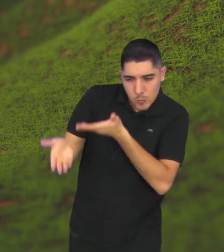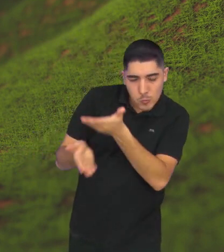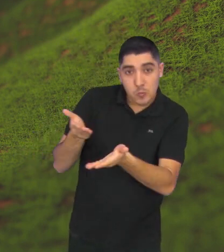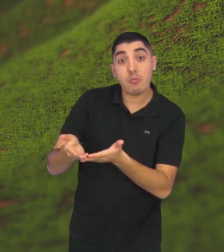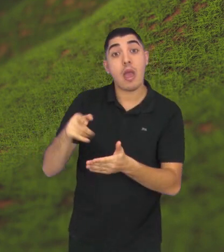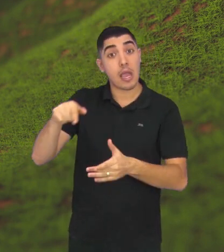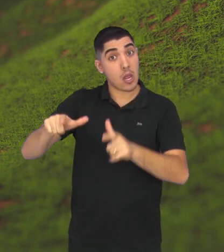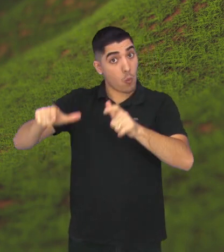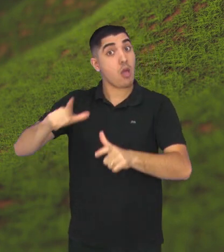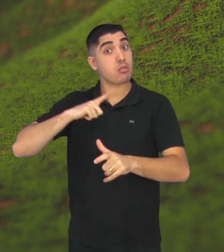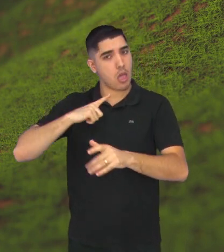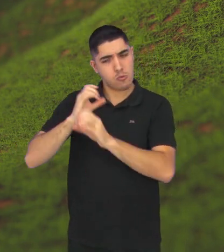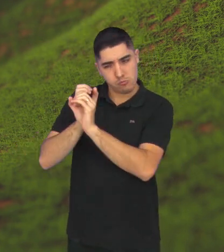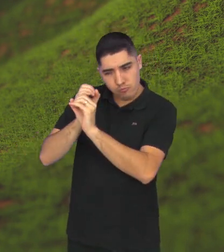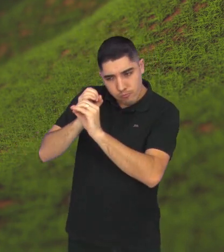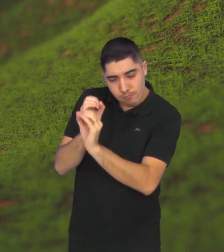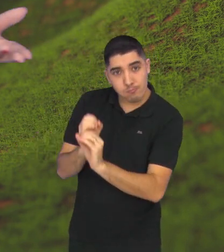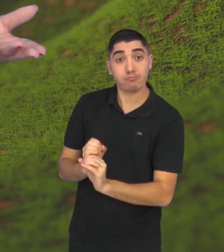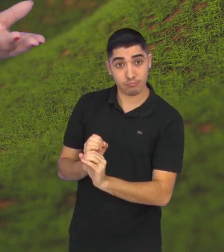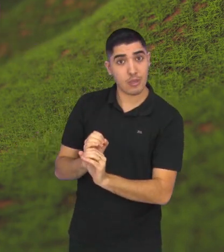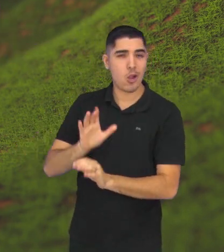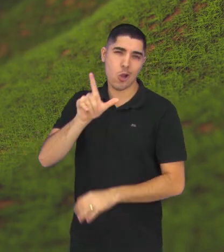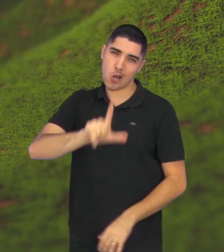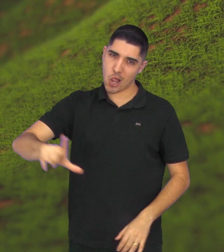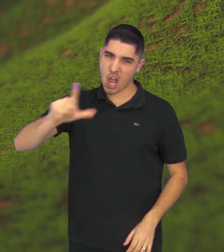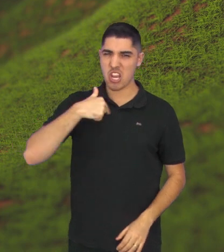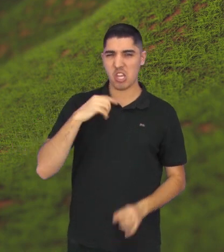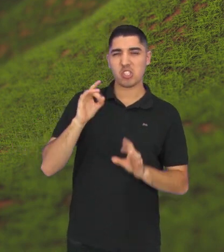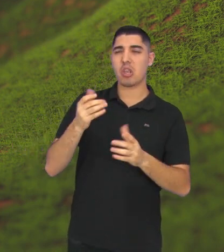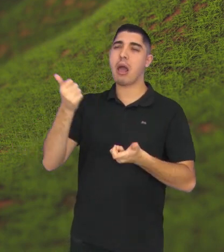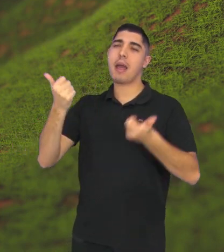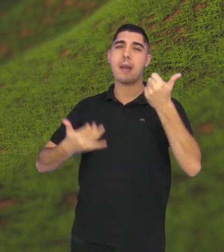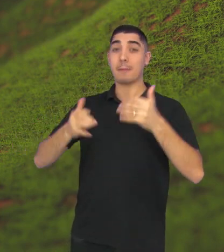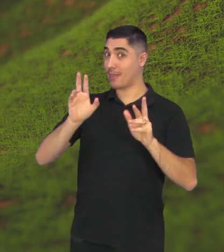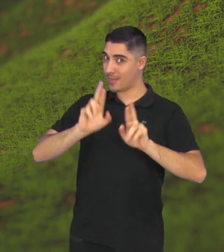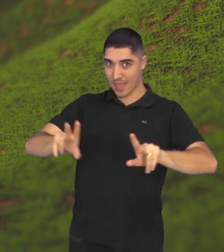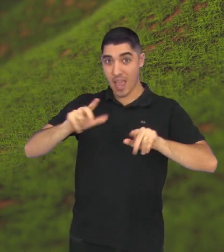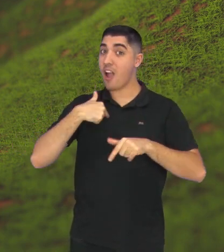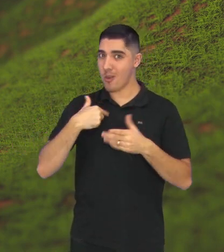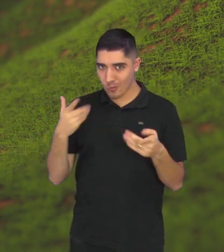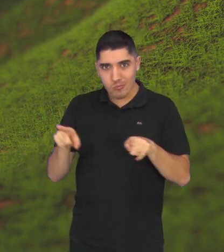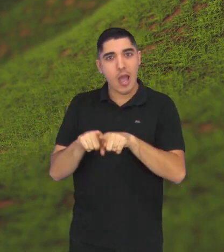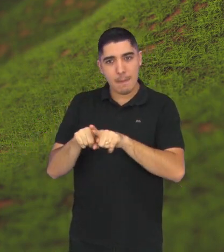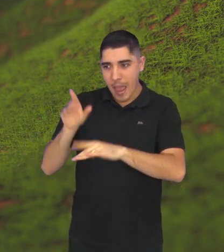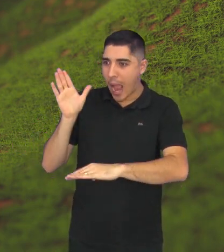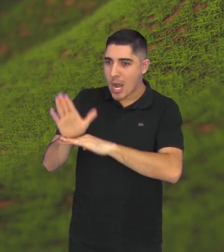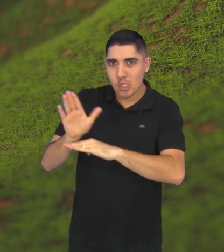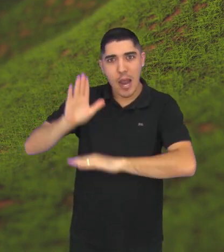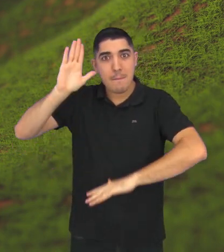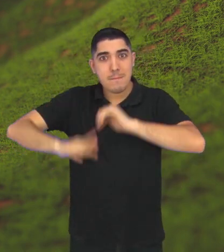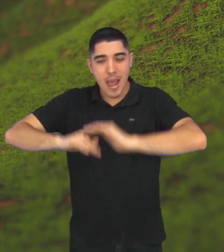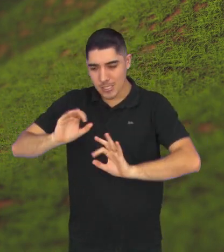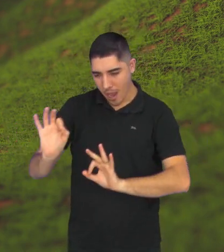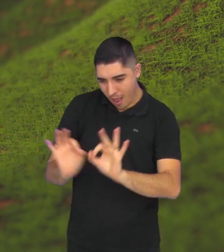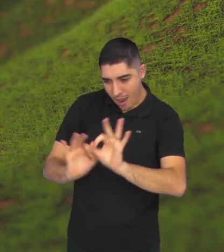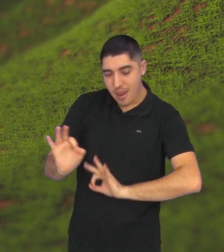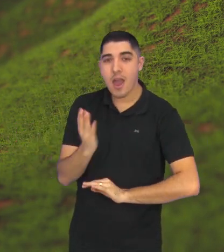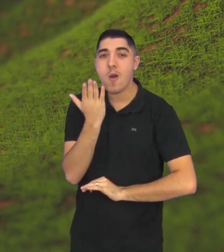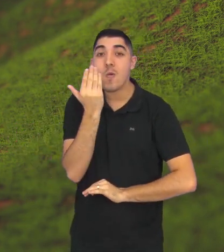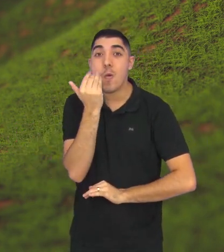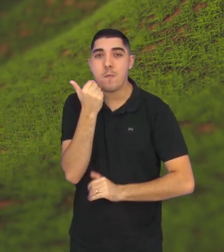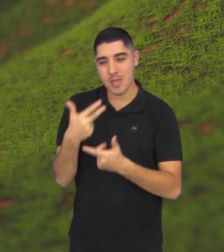conta inclusive com um laboratório. E claro que eu não fiquei só na conversa. Ajudei os estagiários no preparo de